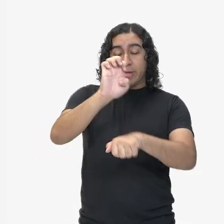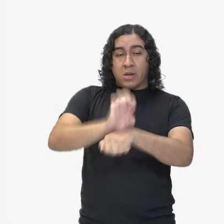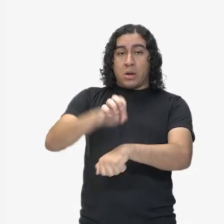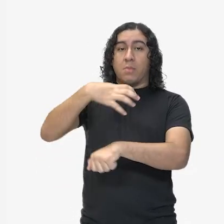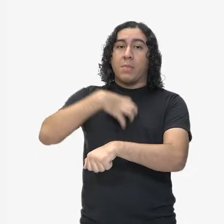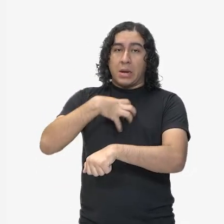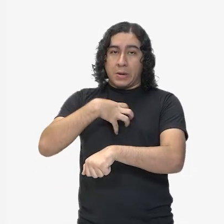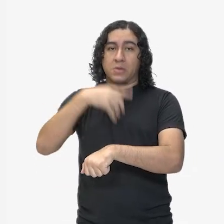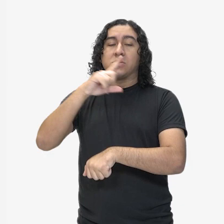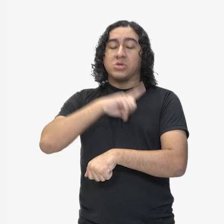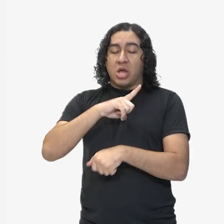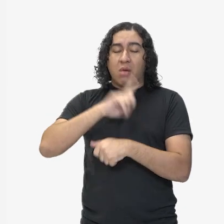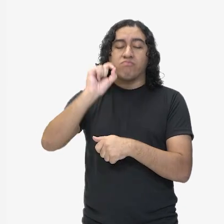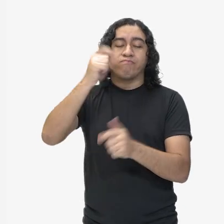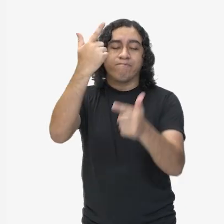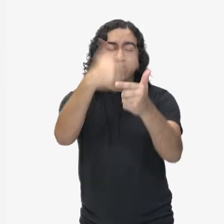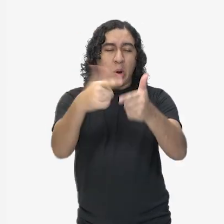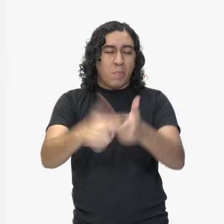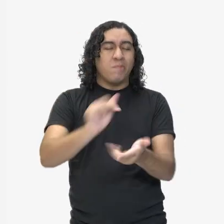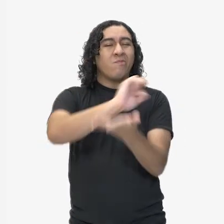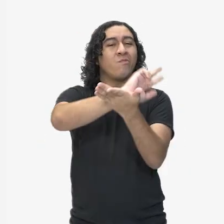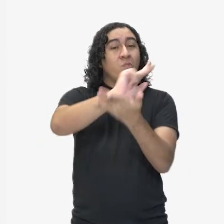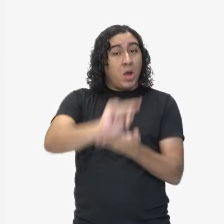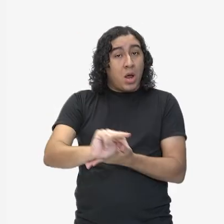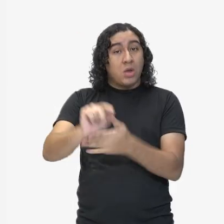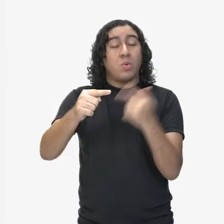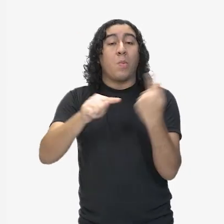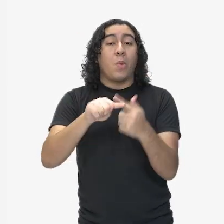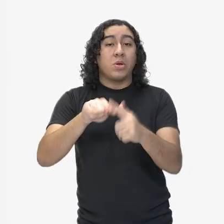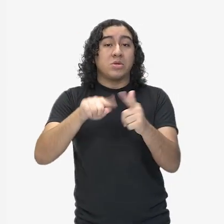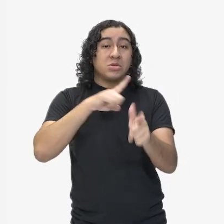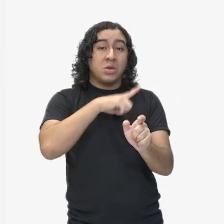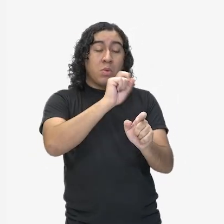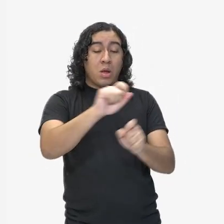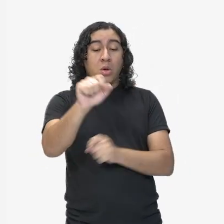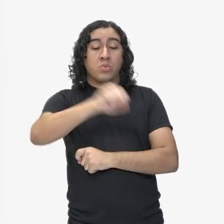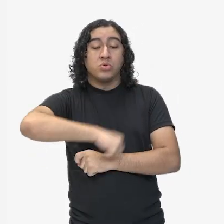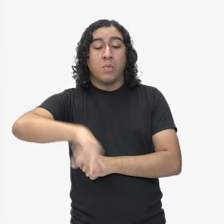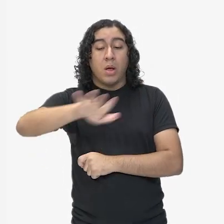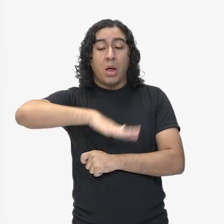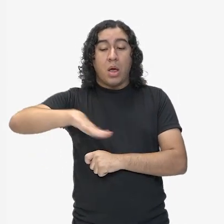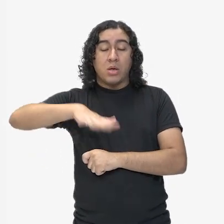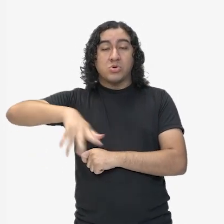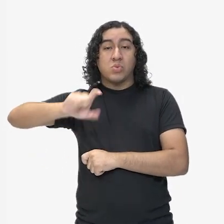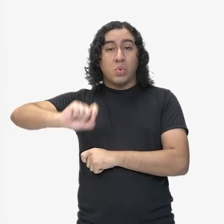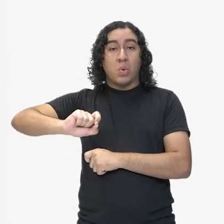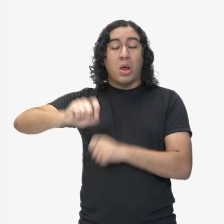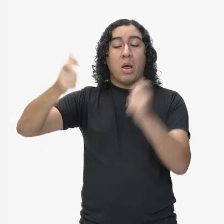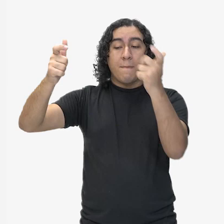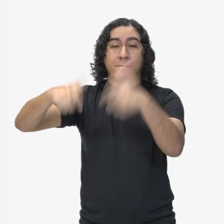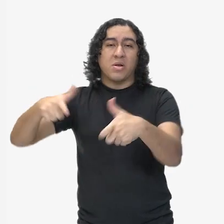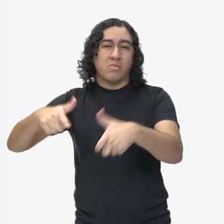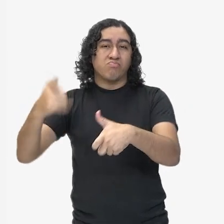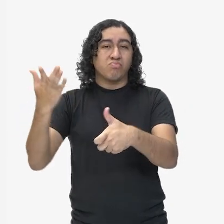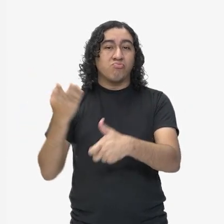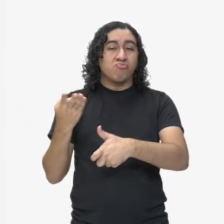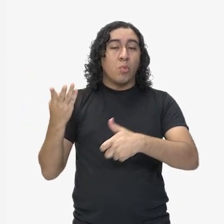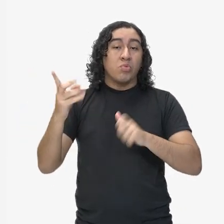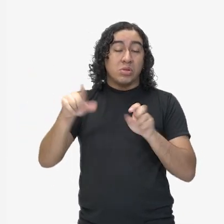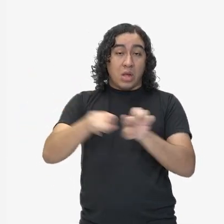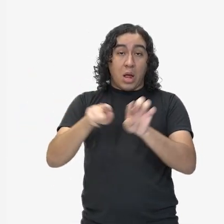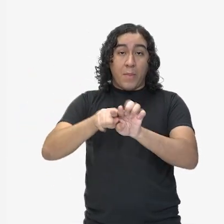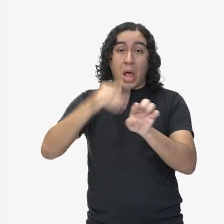generalizada, decadência dos engenhos, devido à questão da queda no preço do açúcar,